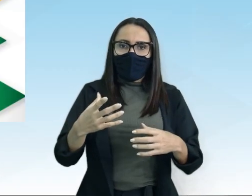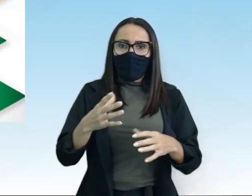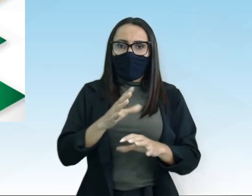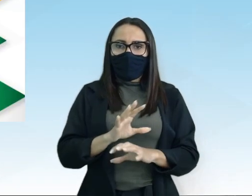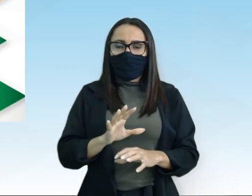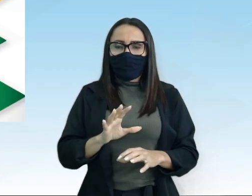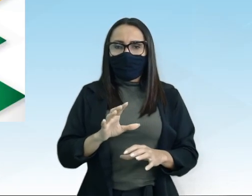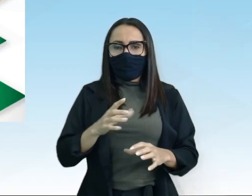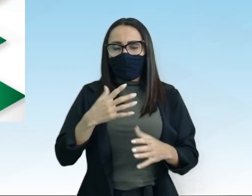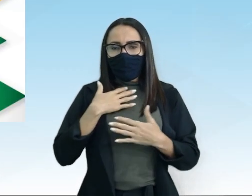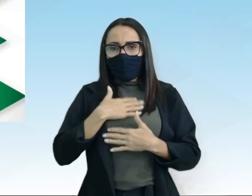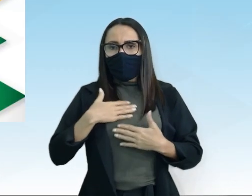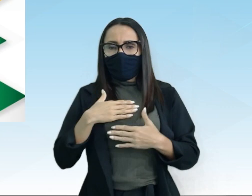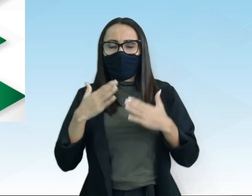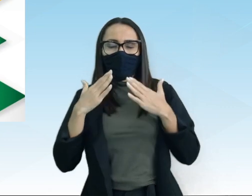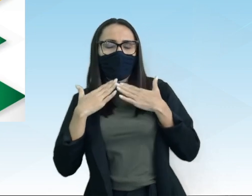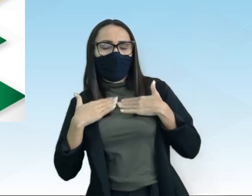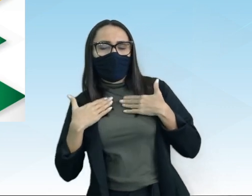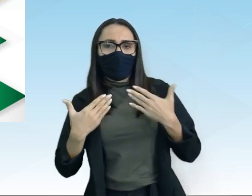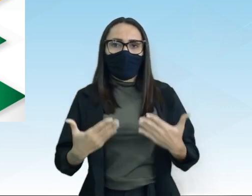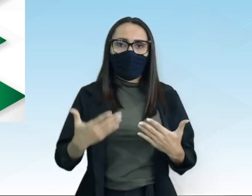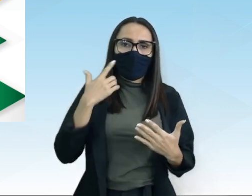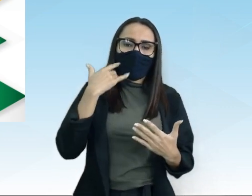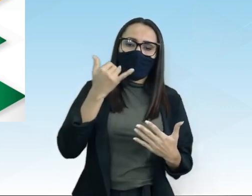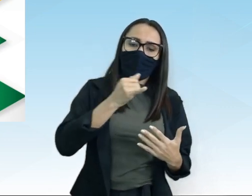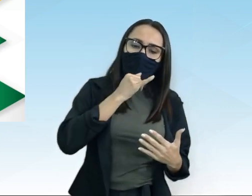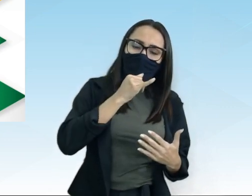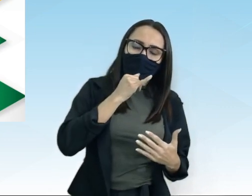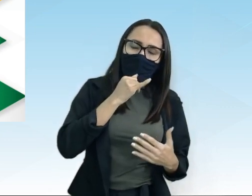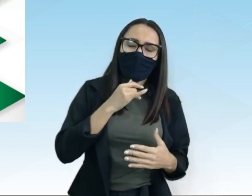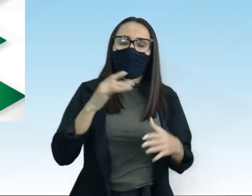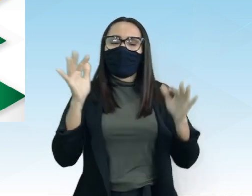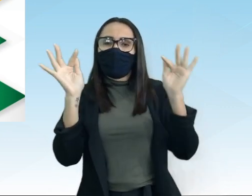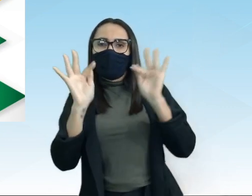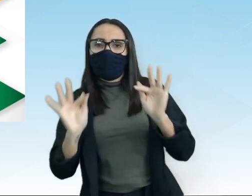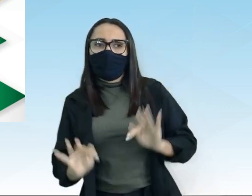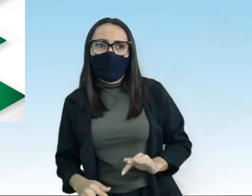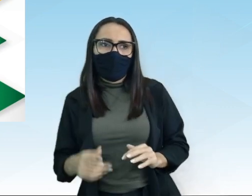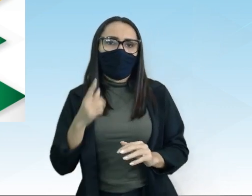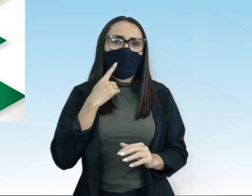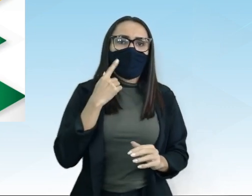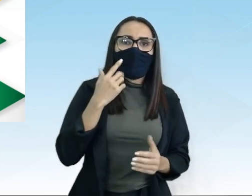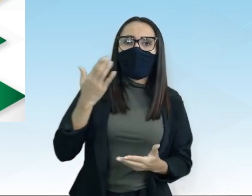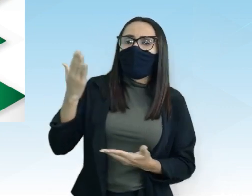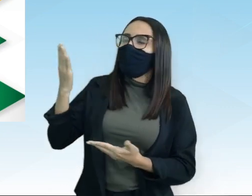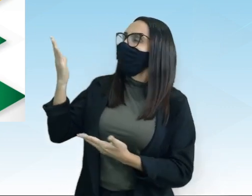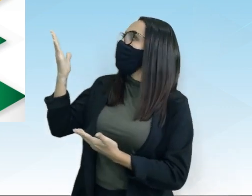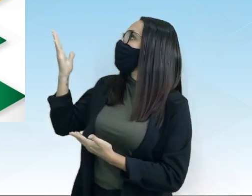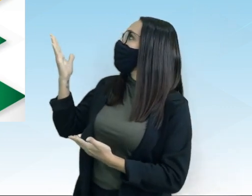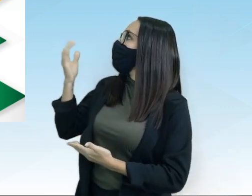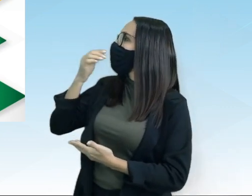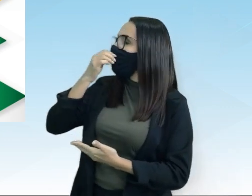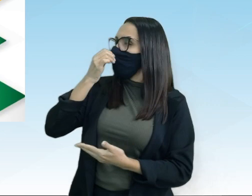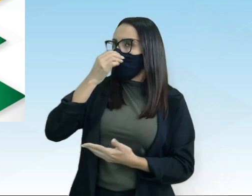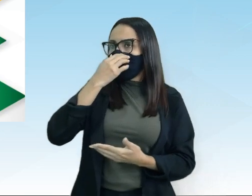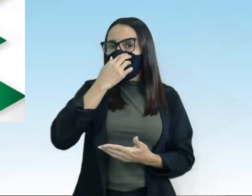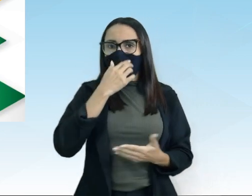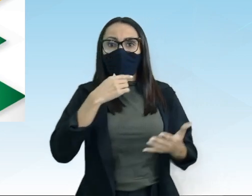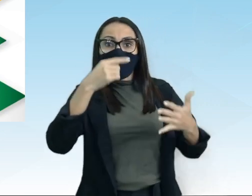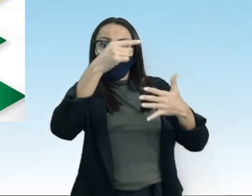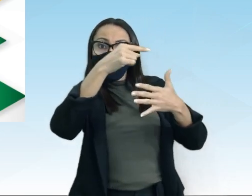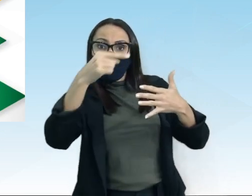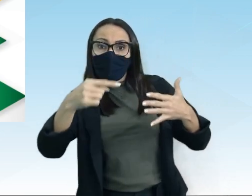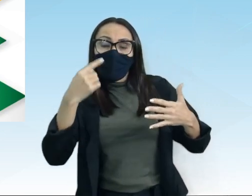espanto, alegria, tristeza. Gostaria que vocês observassem esse quadrinho e veja que a pontuação,